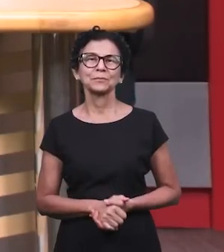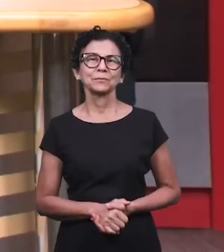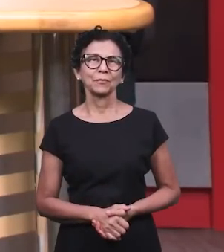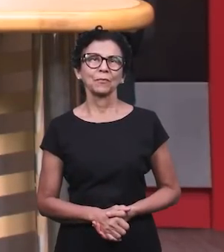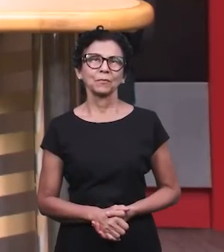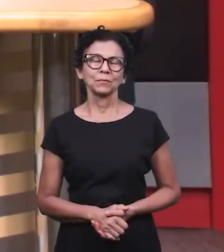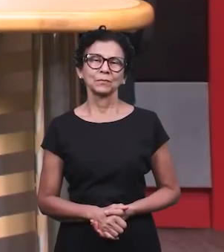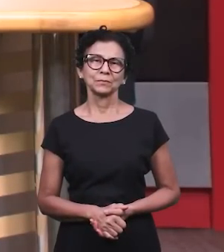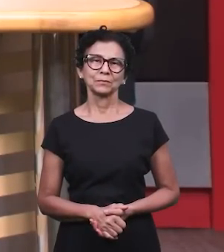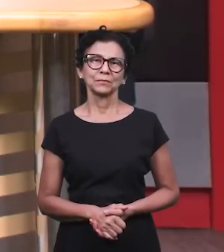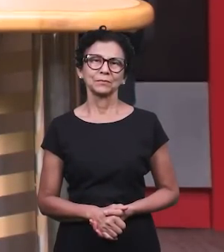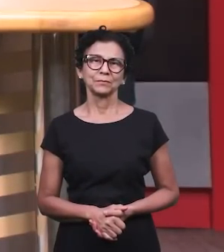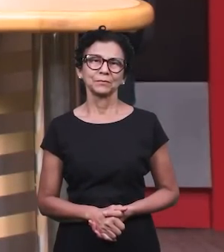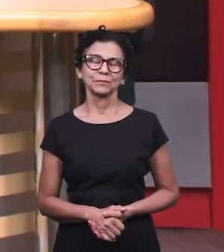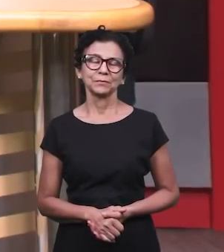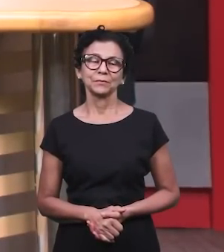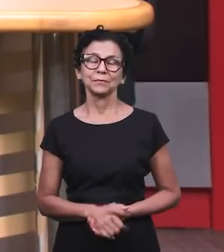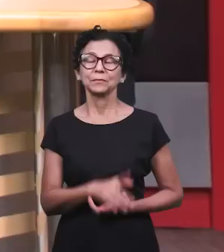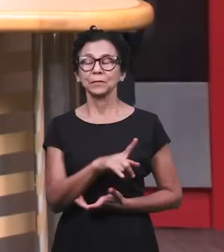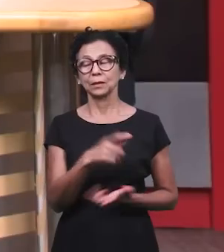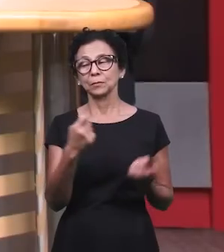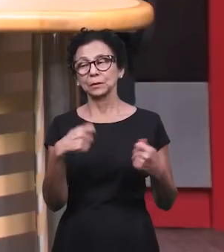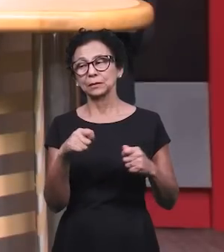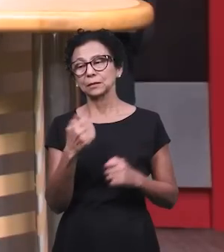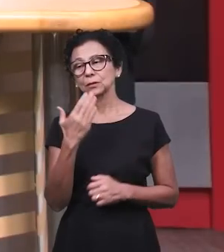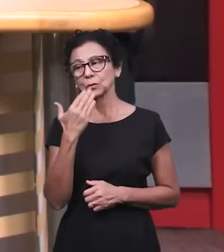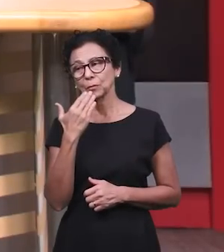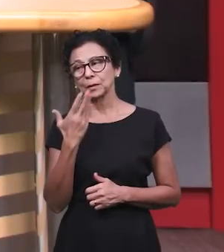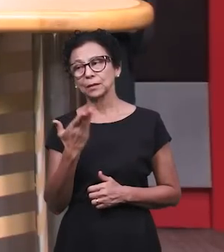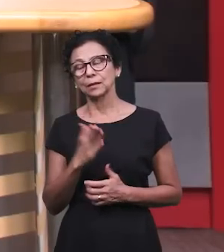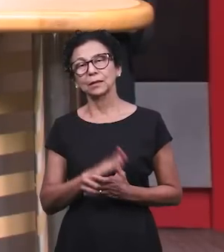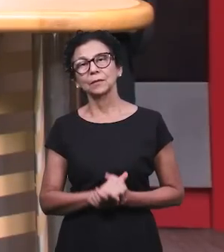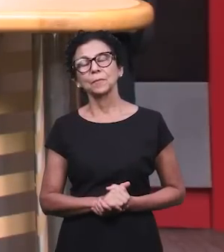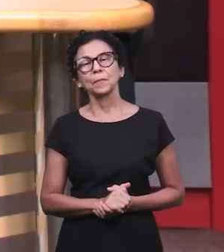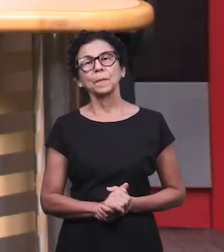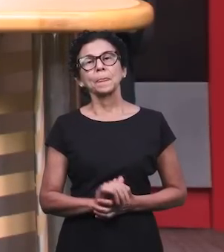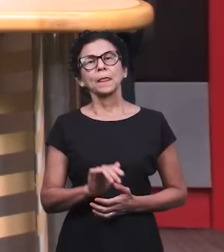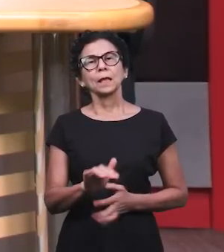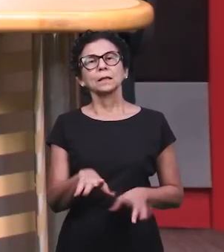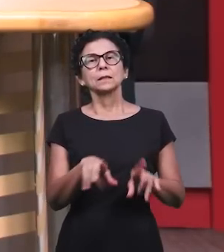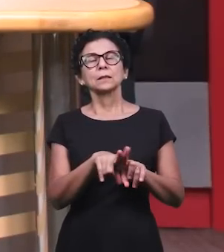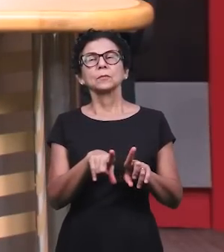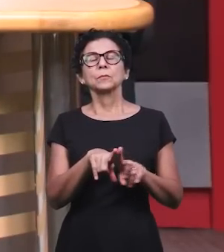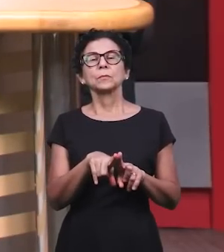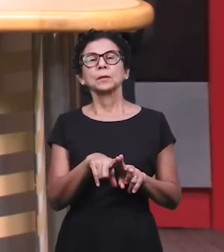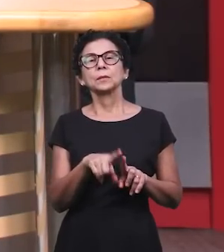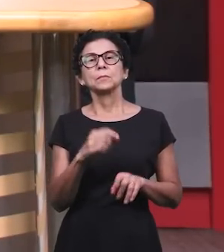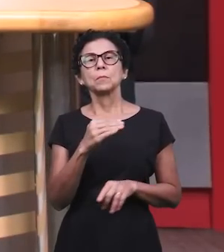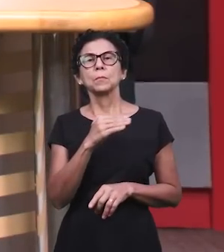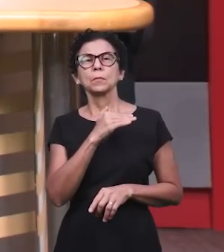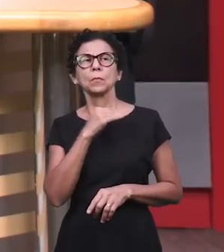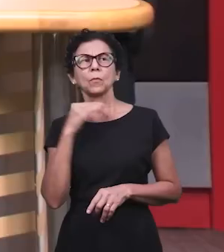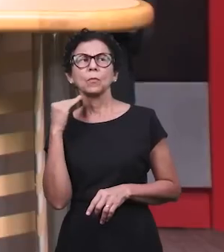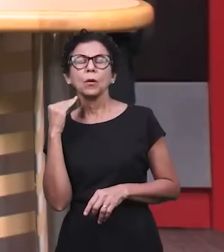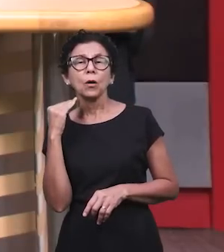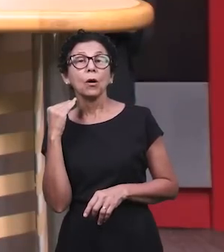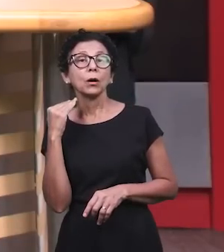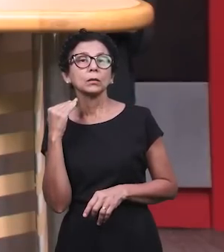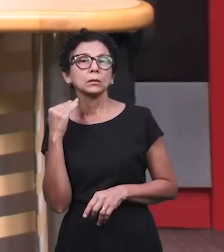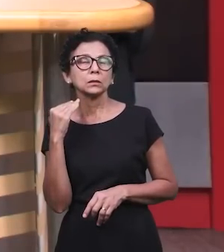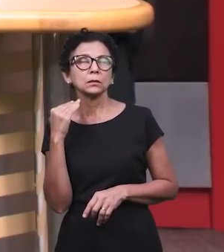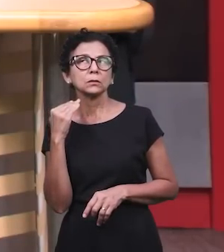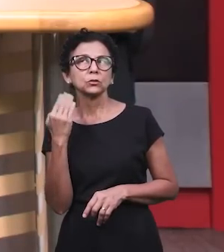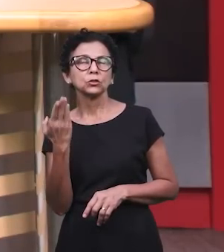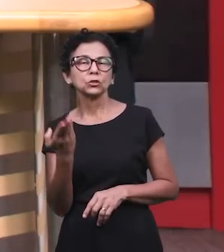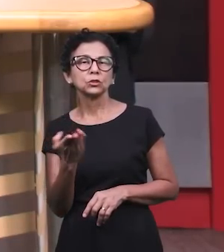que não corra o risco, né, de morrer. E quando a gente está falando de morte aqui, é preciso entender que nós estamos falando de vida